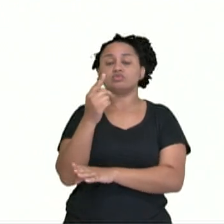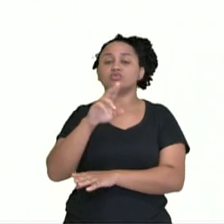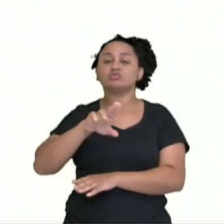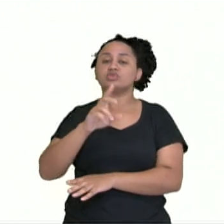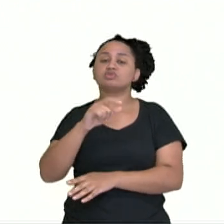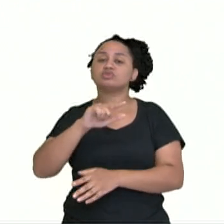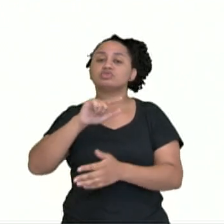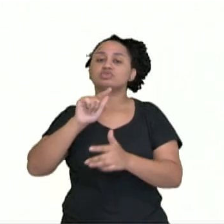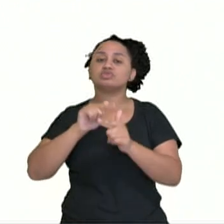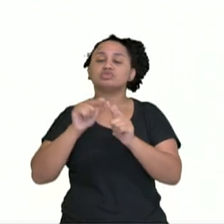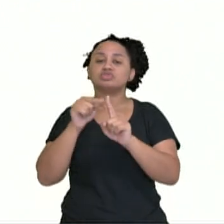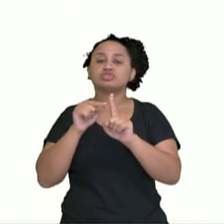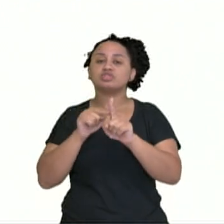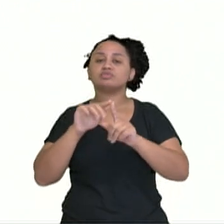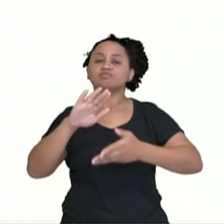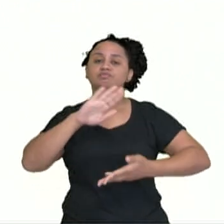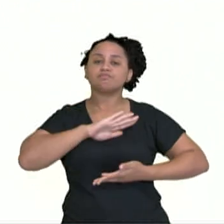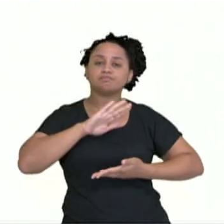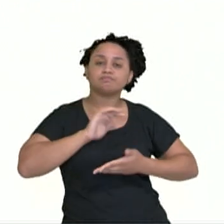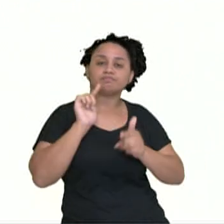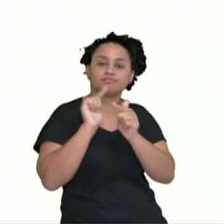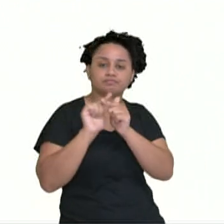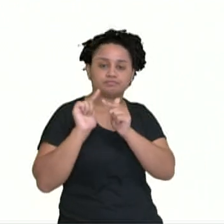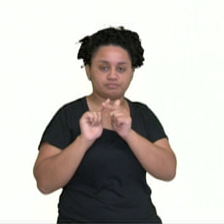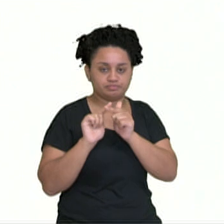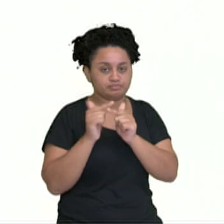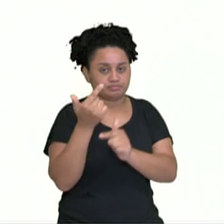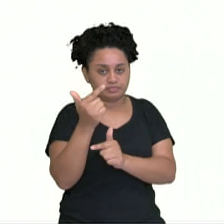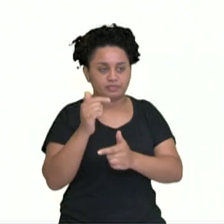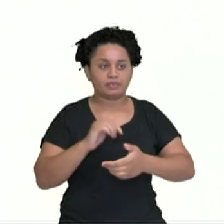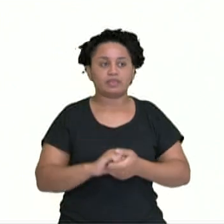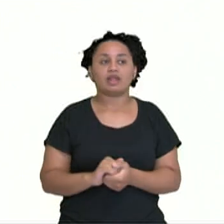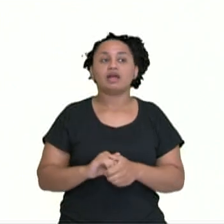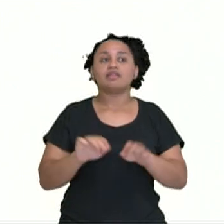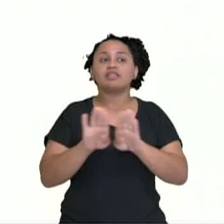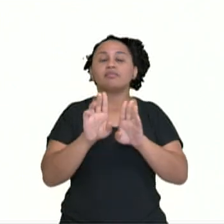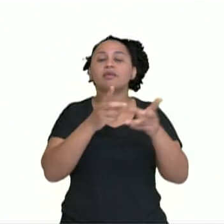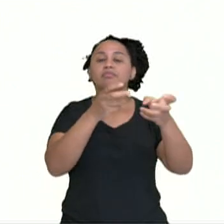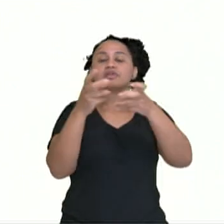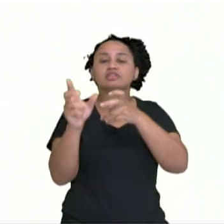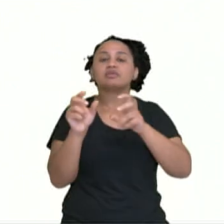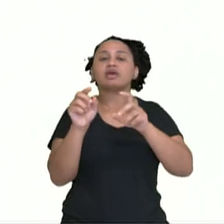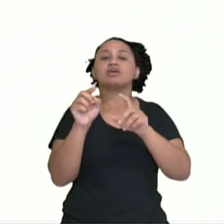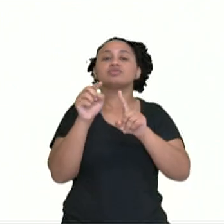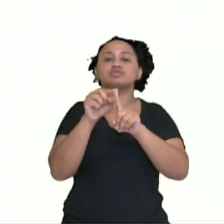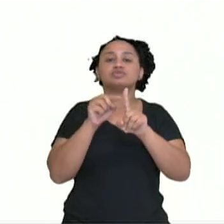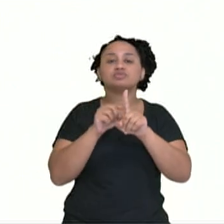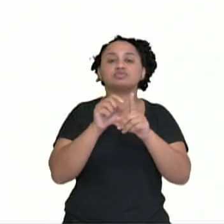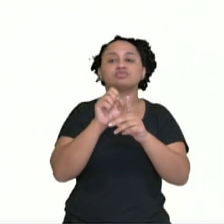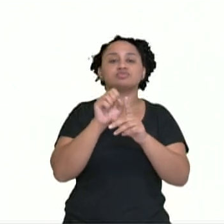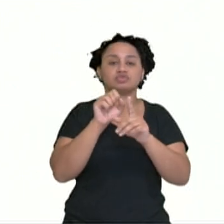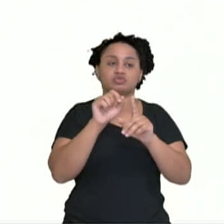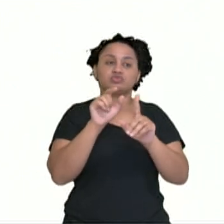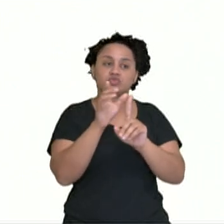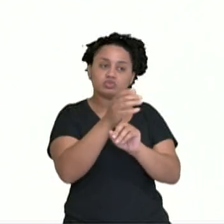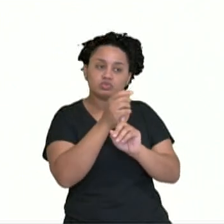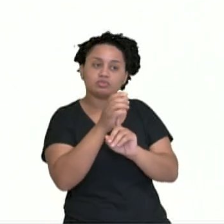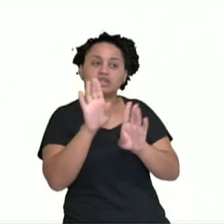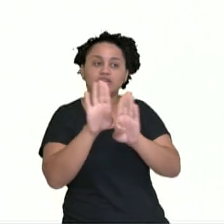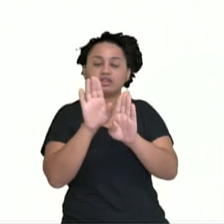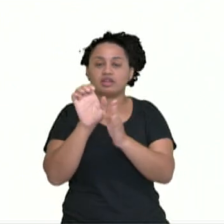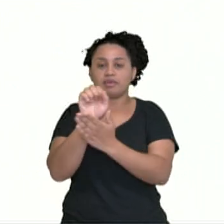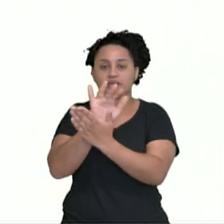situação-problema, tá? Identificar graficamente os conjuntos domínio e imagem, porque uma coisa é encontrar os